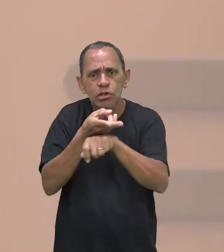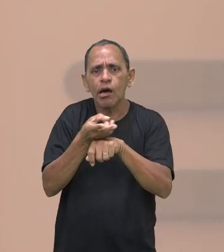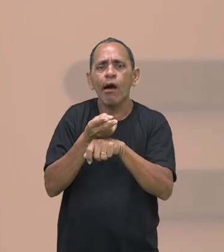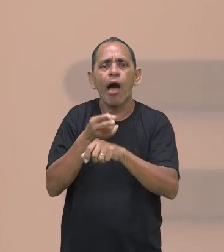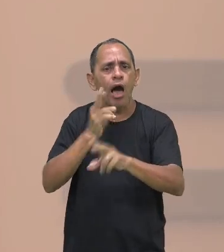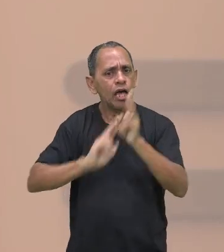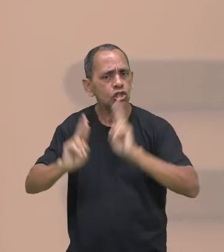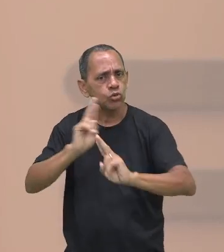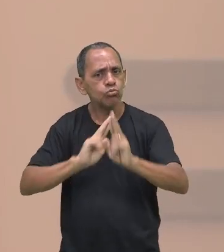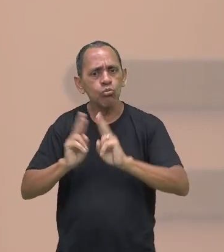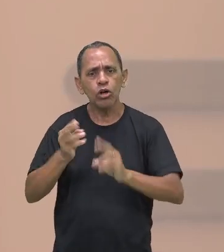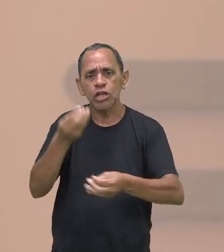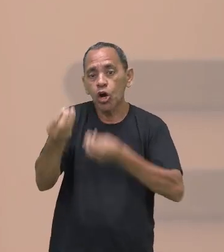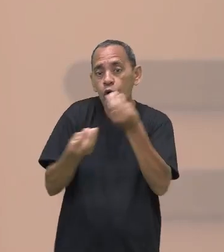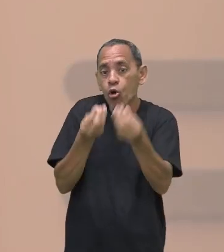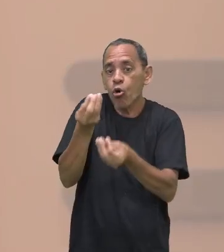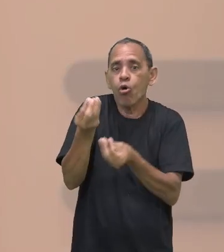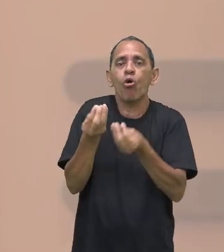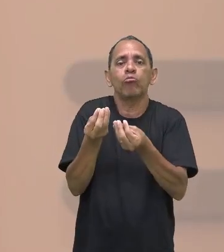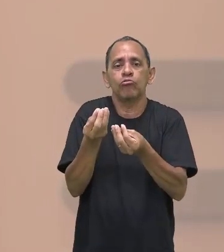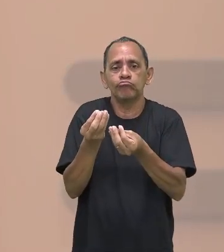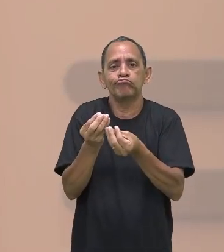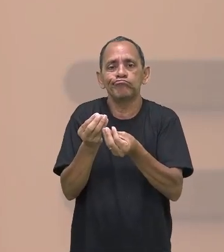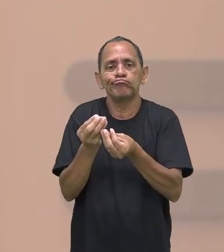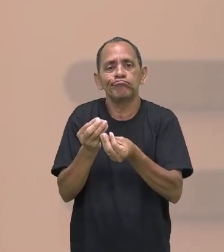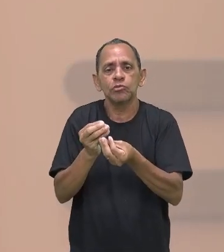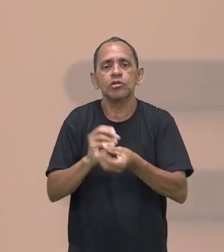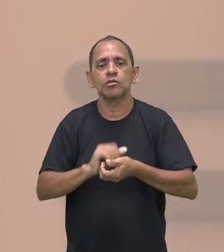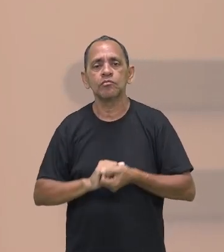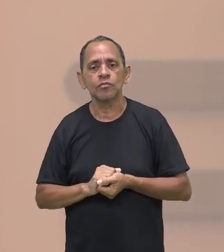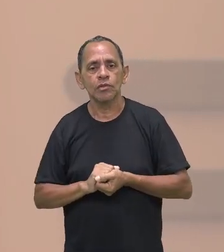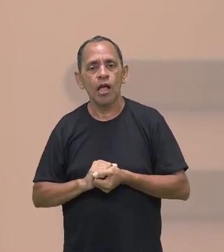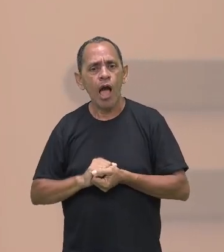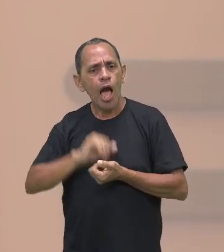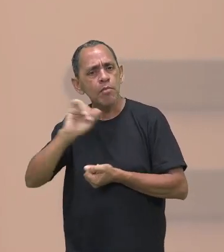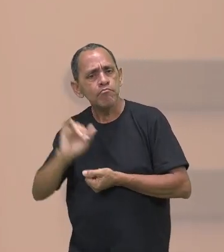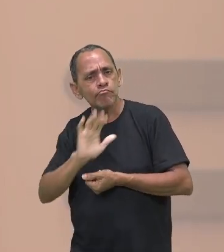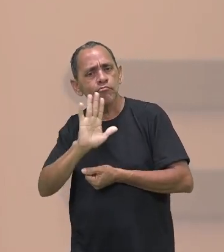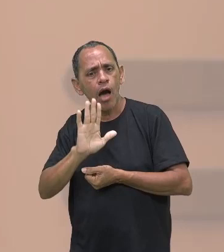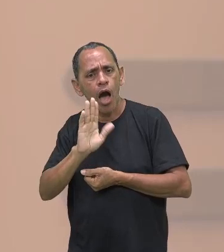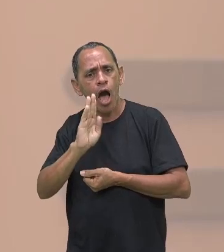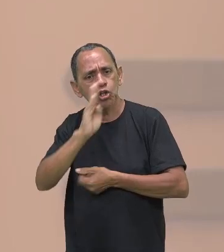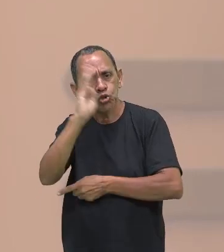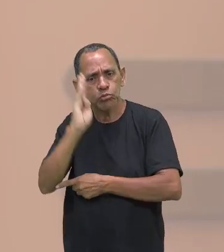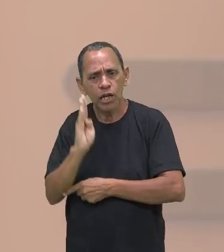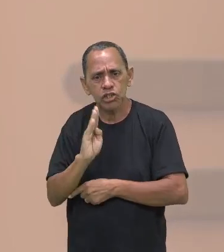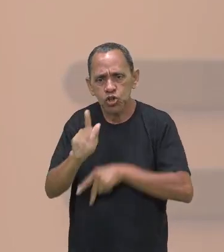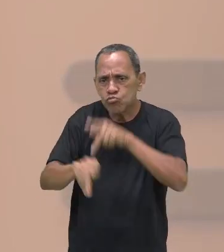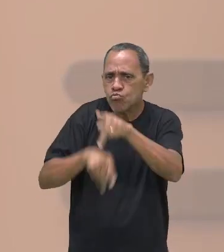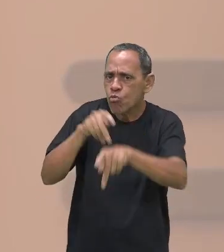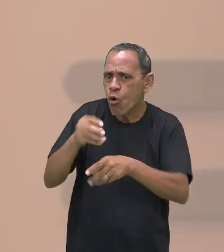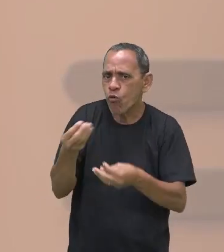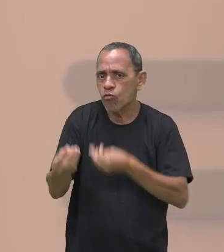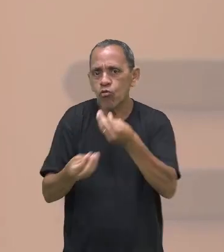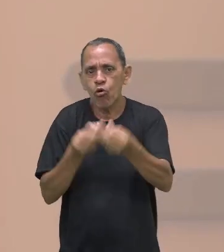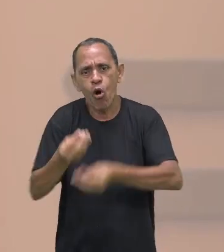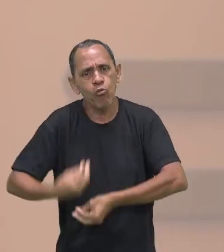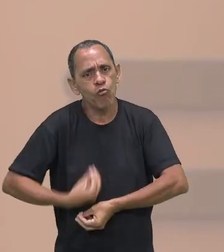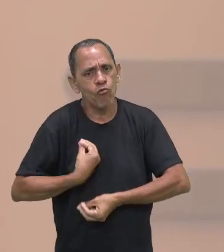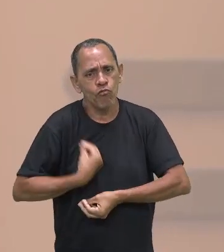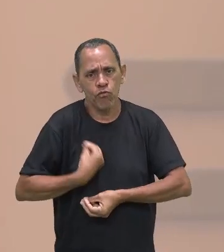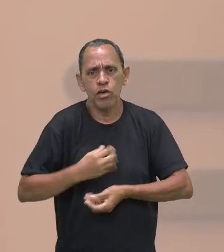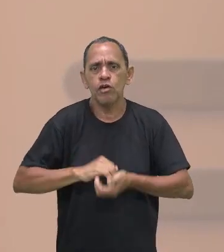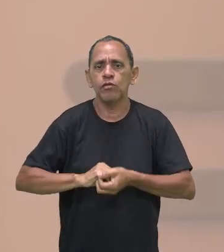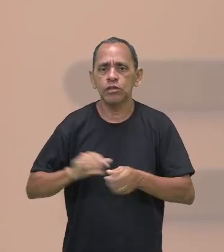dizer como é a cara desse país, como é o povo desse país, como esse país